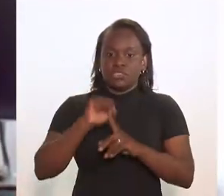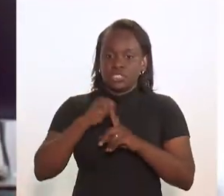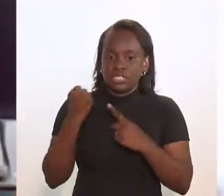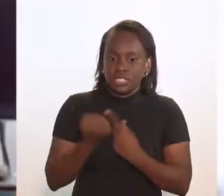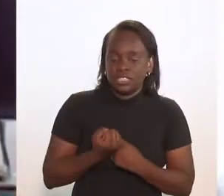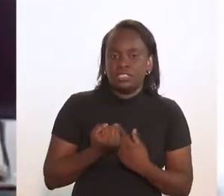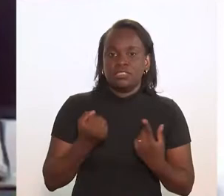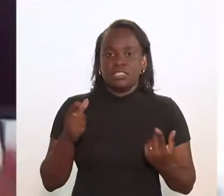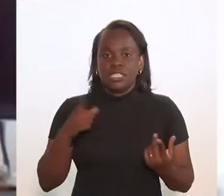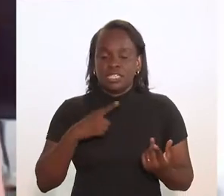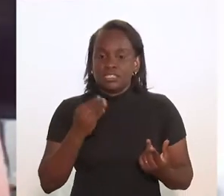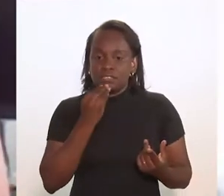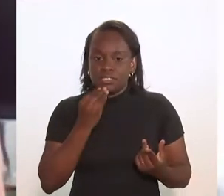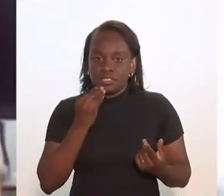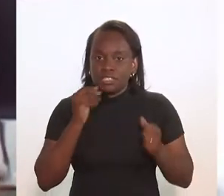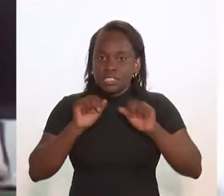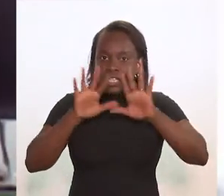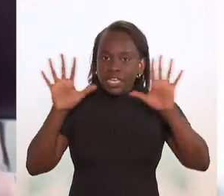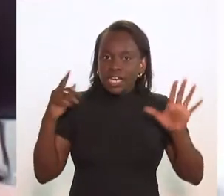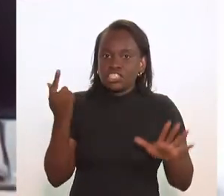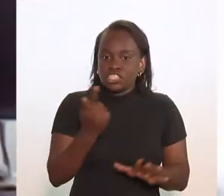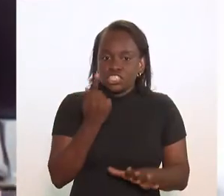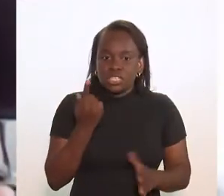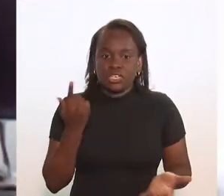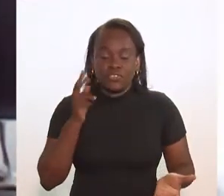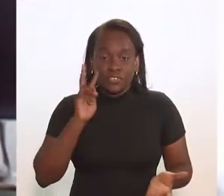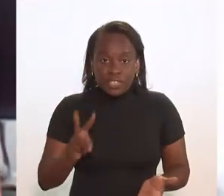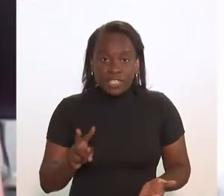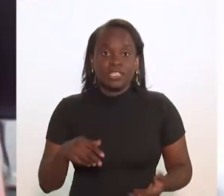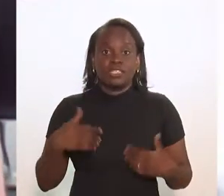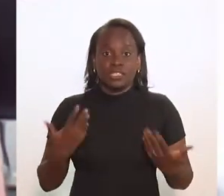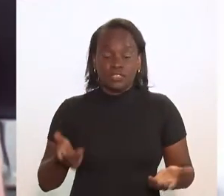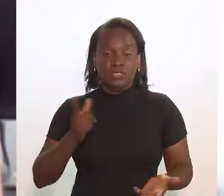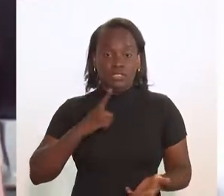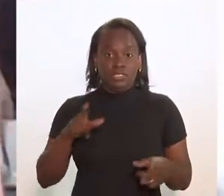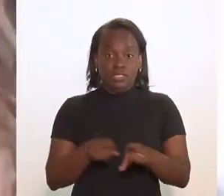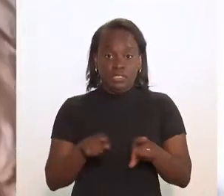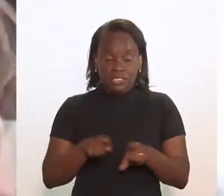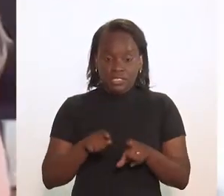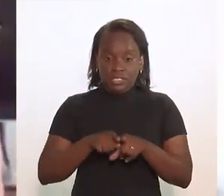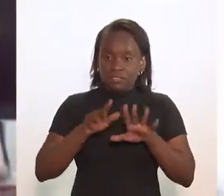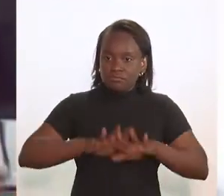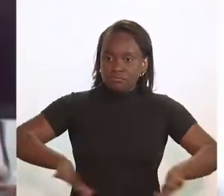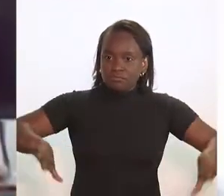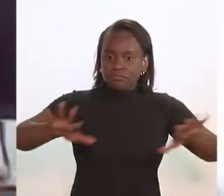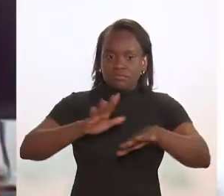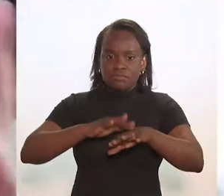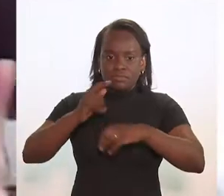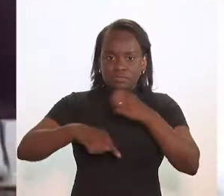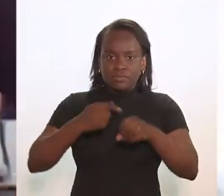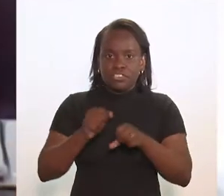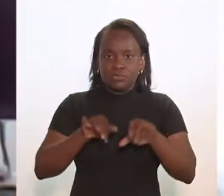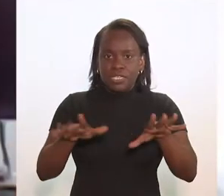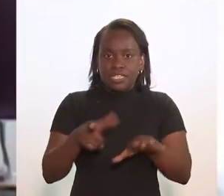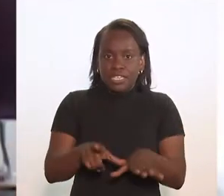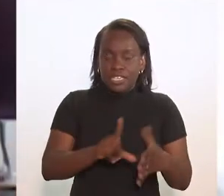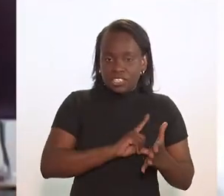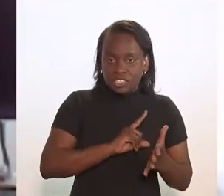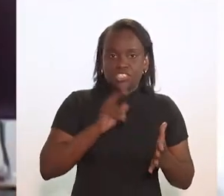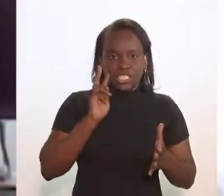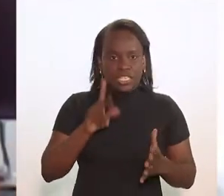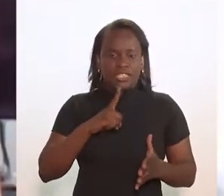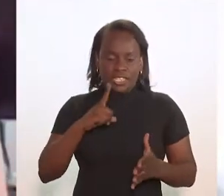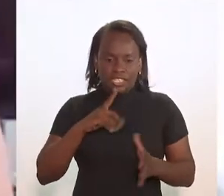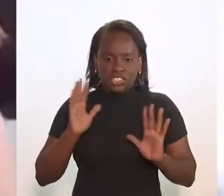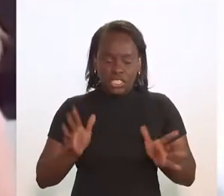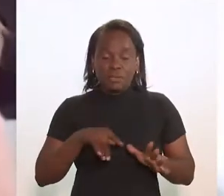socialmente, com transparência na gestão. Então, acho que isso também num cenário pré-pandemia já vinha aparecendo.